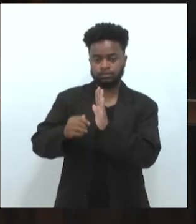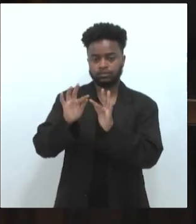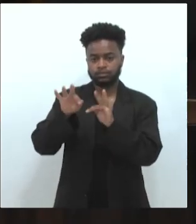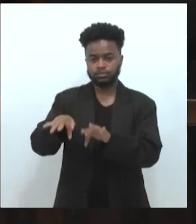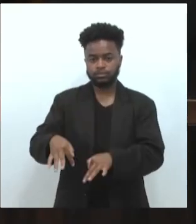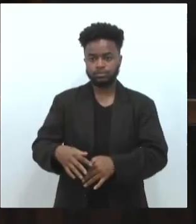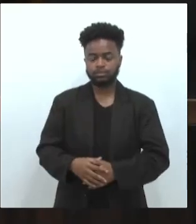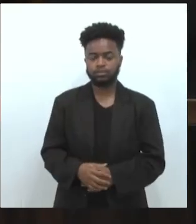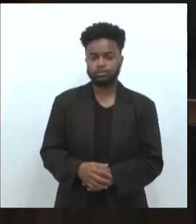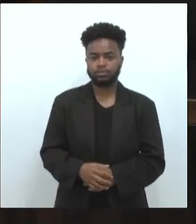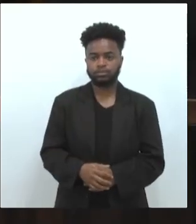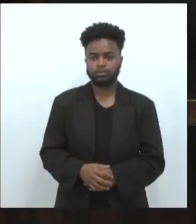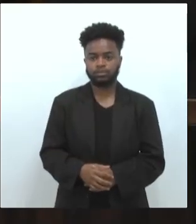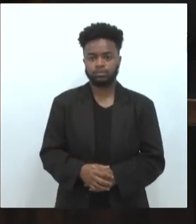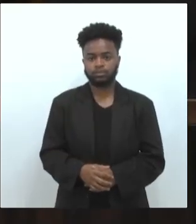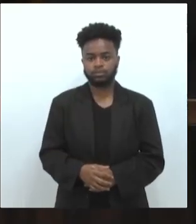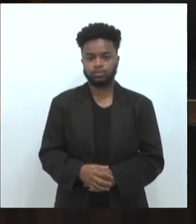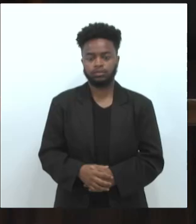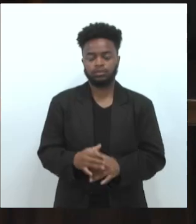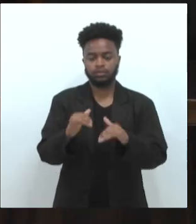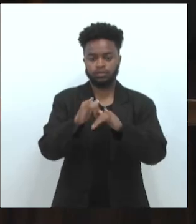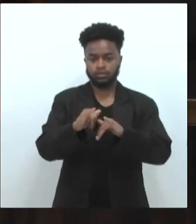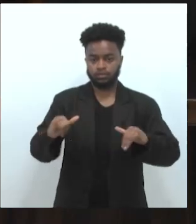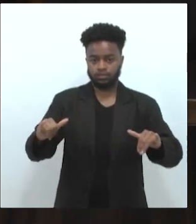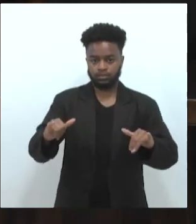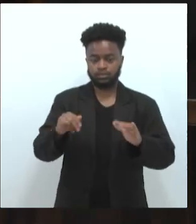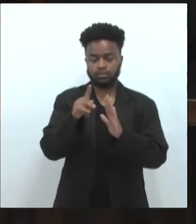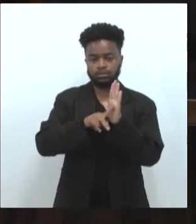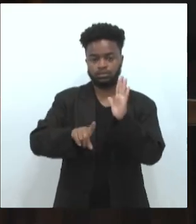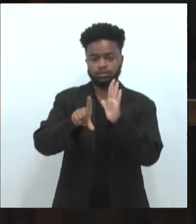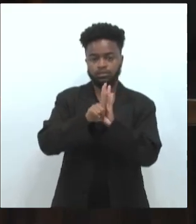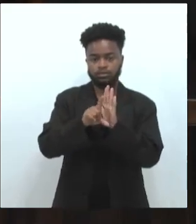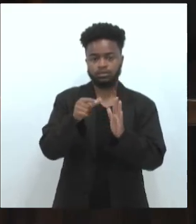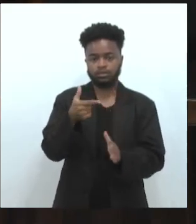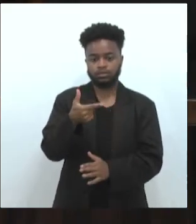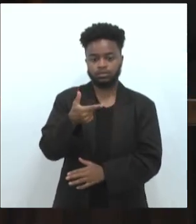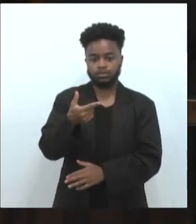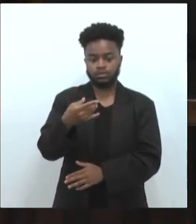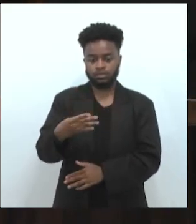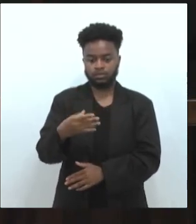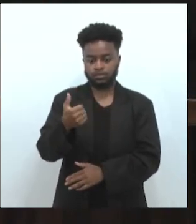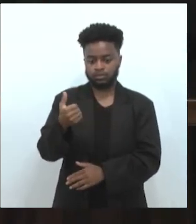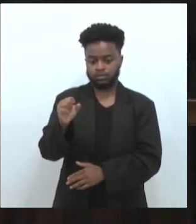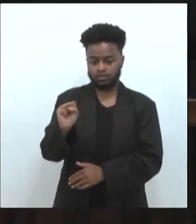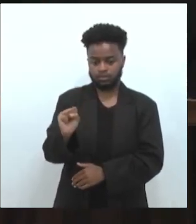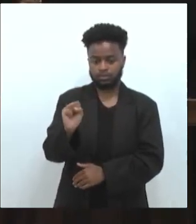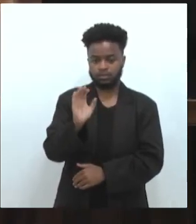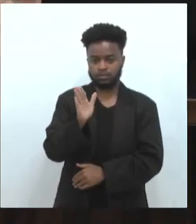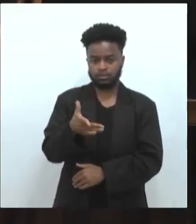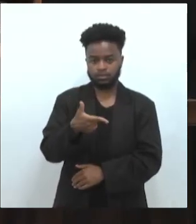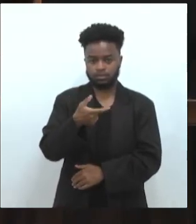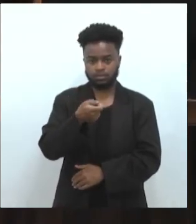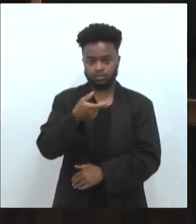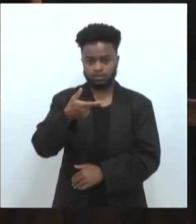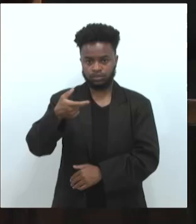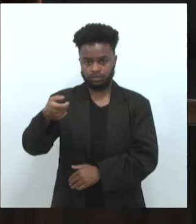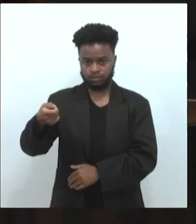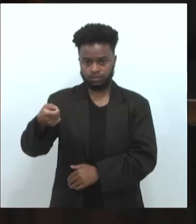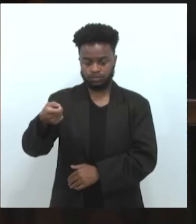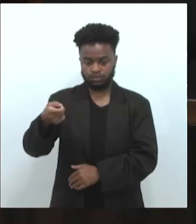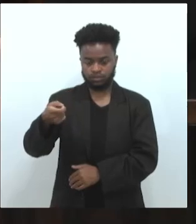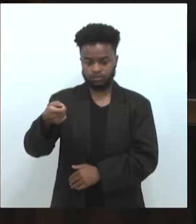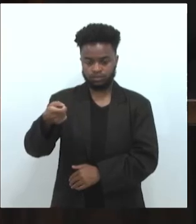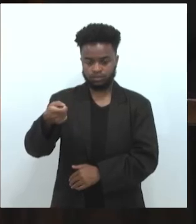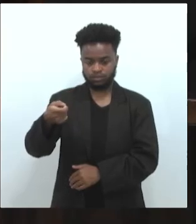vencido. Anuncio. Projeto de lei número 2418 de